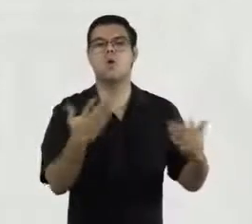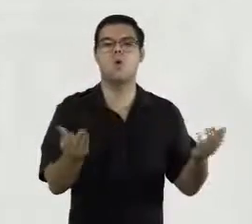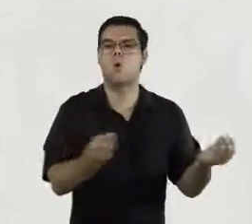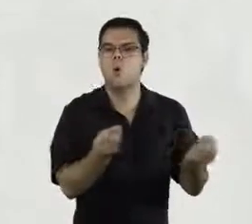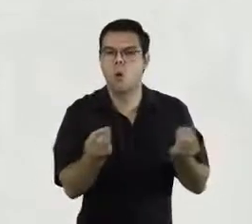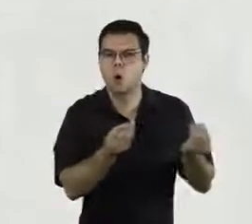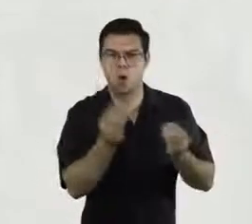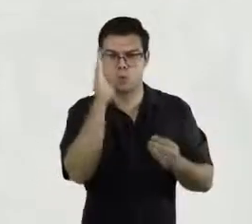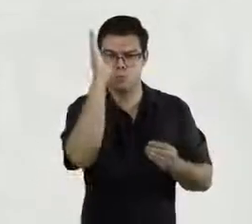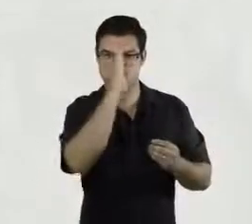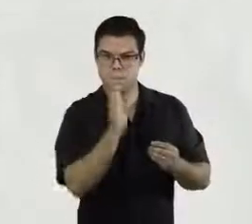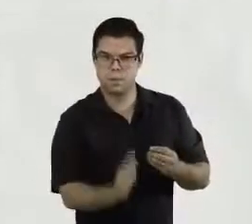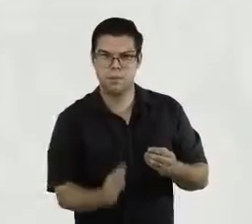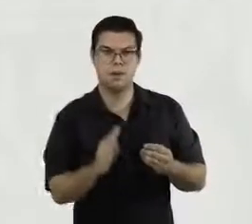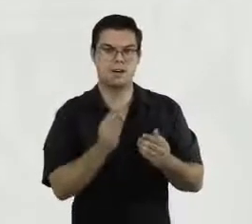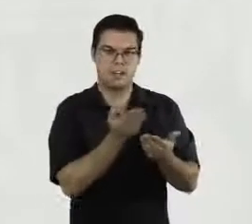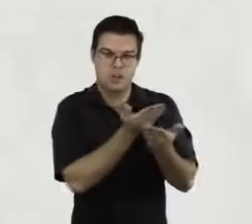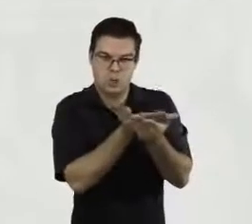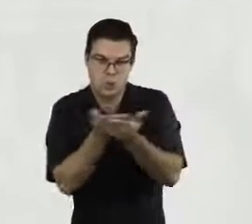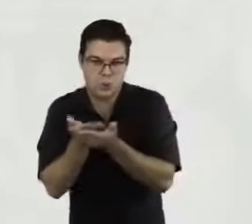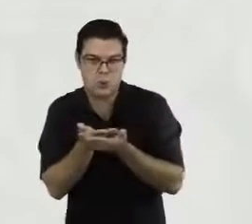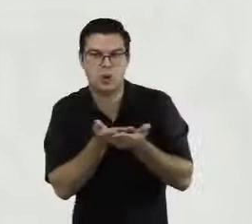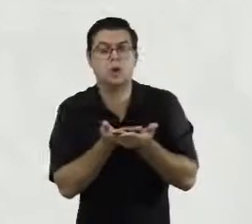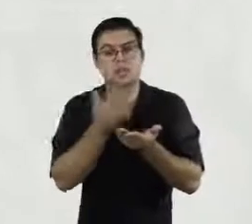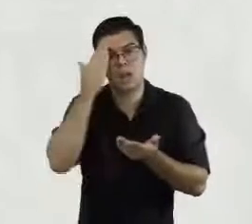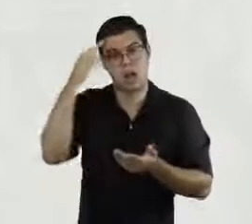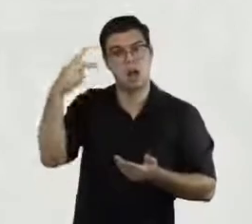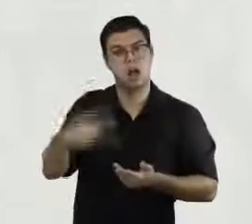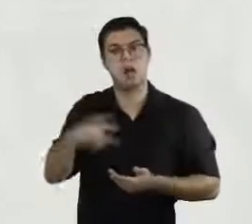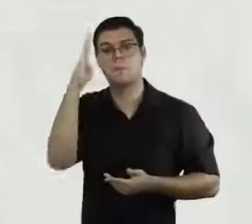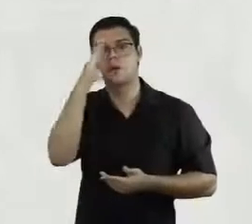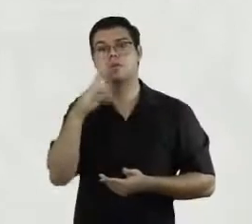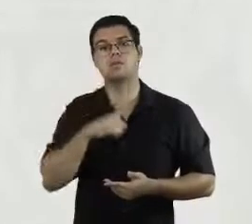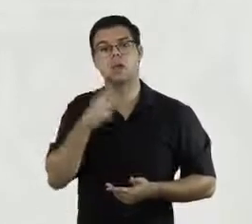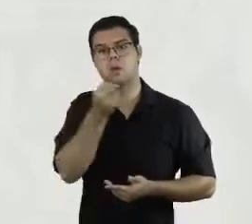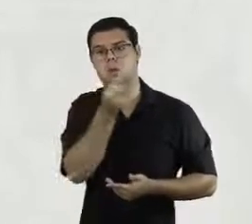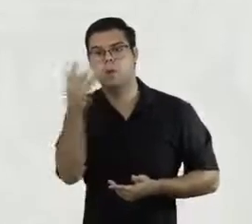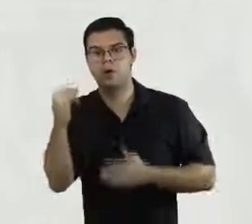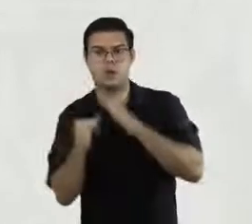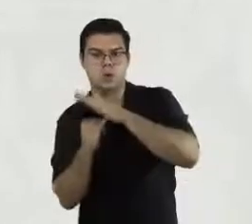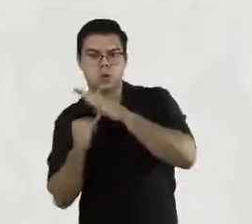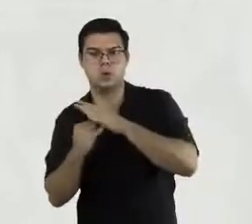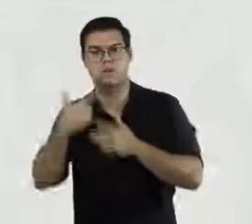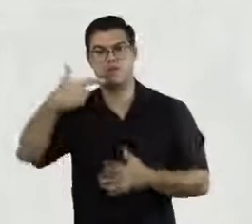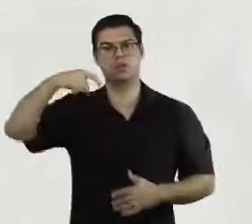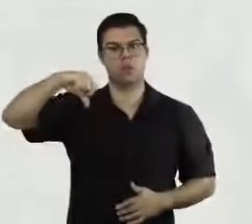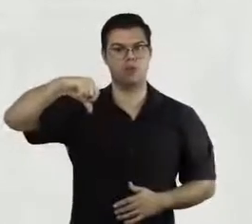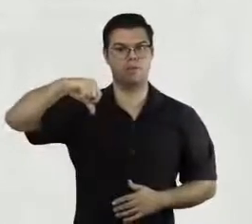brasileiras de biblioteconomia e documentação. O país contava com 29 instituições,